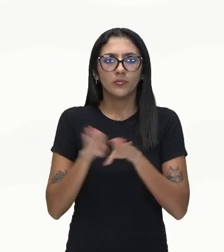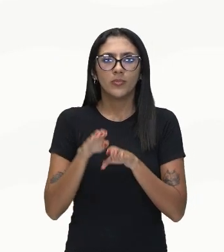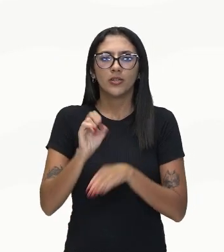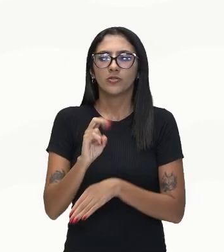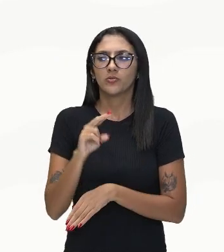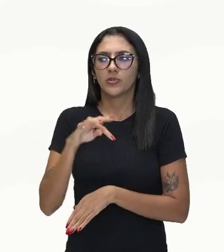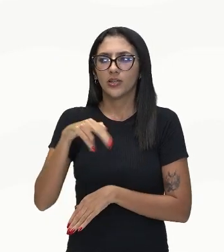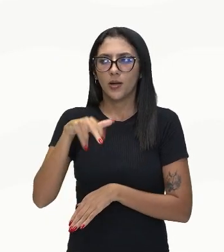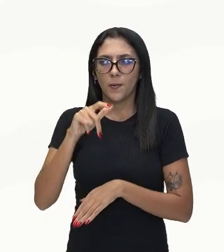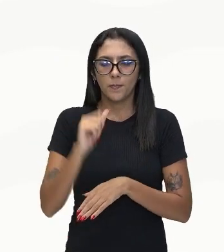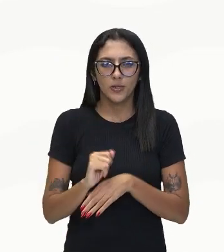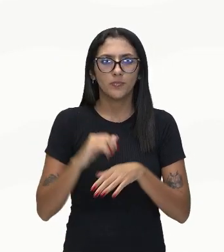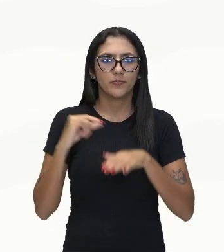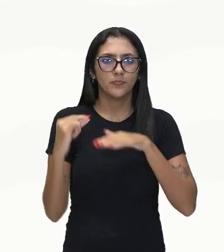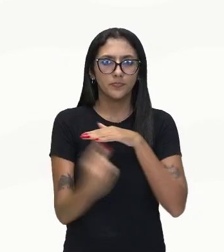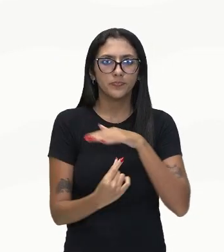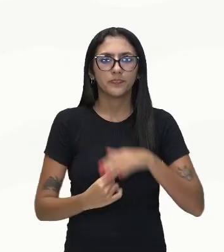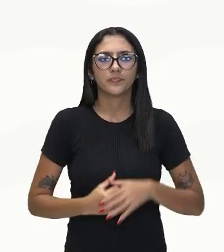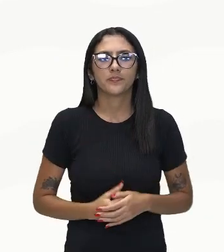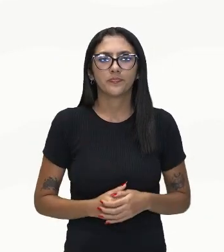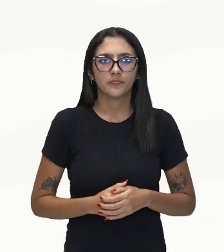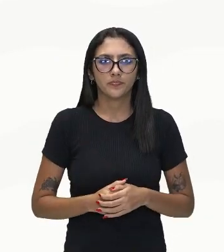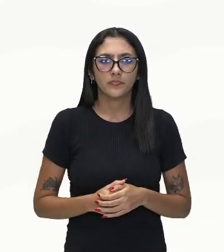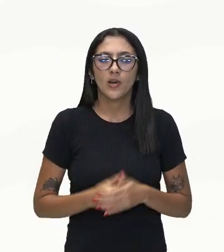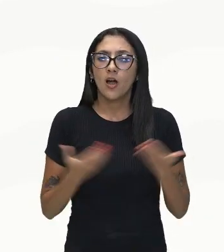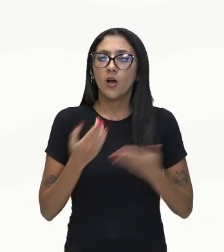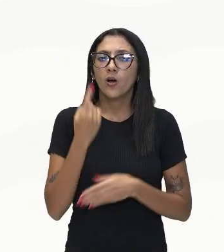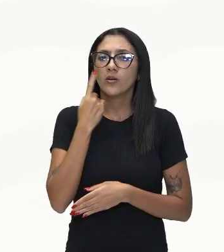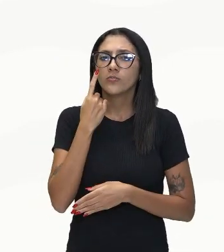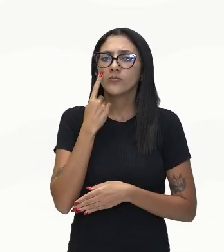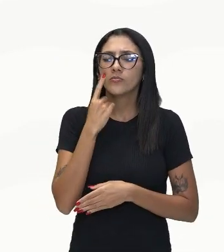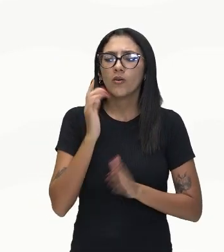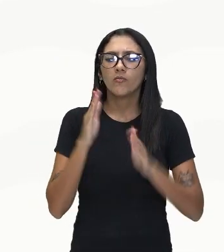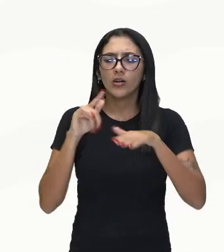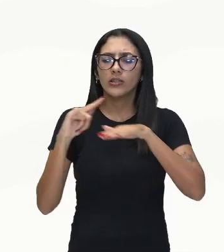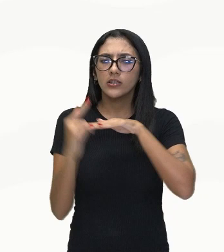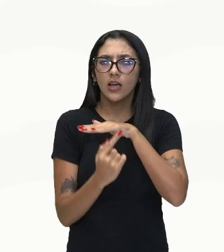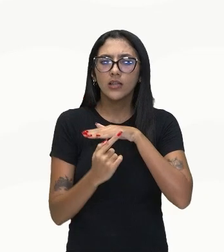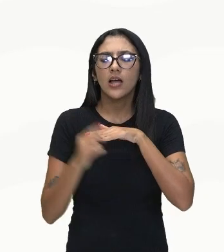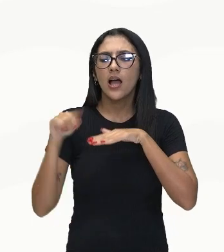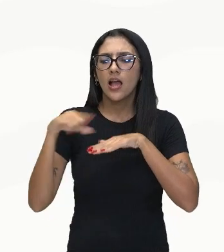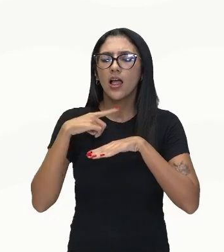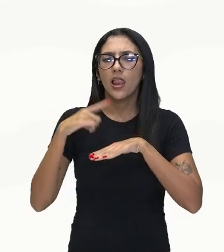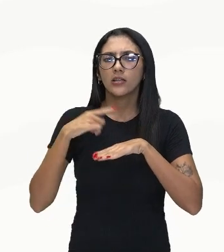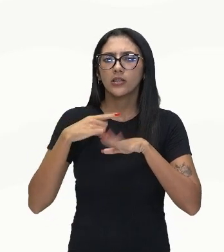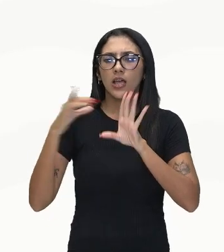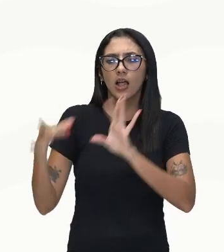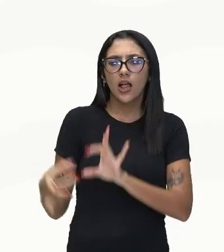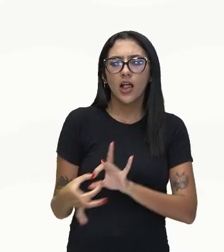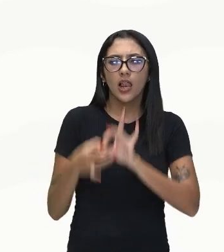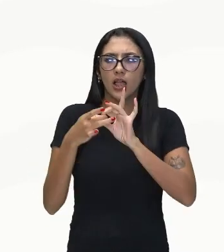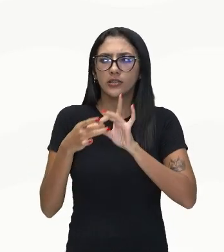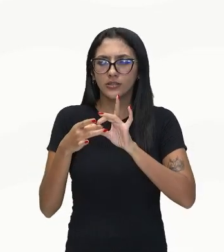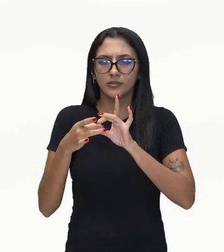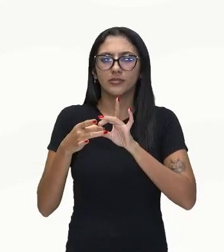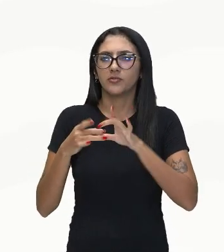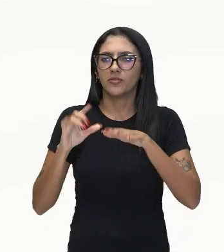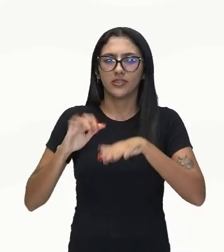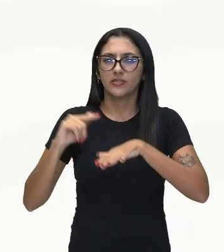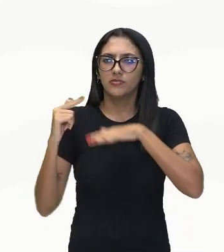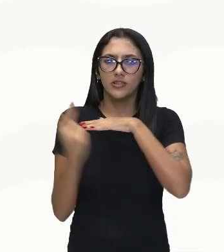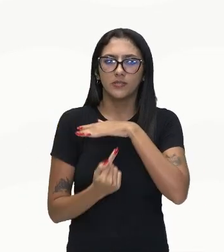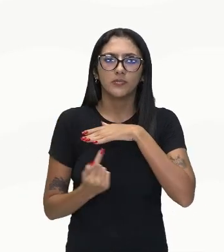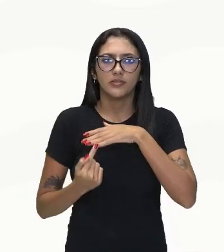uma observação para vocês aqui acerca da Guiana Francesa. A Guiana Francesa ela está inserida dentro do que nós chamamos de bioma